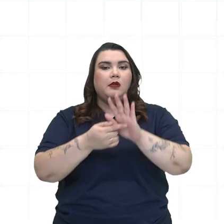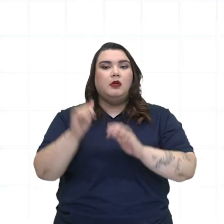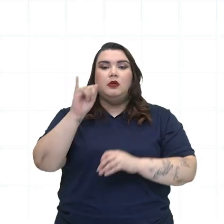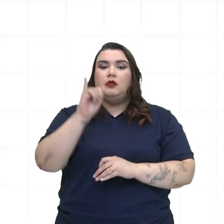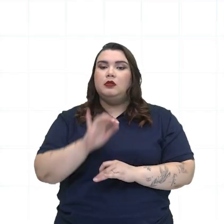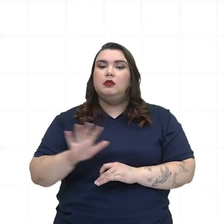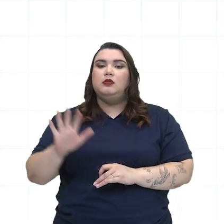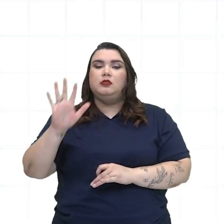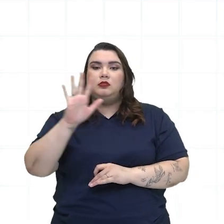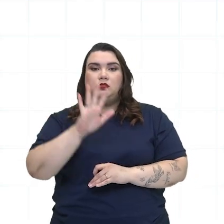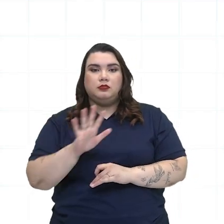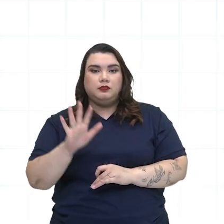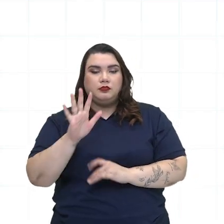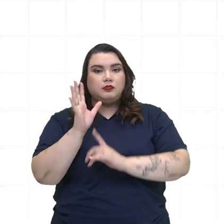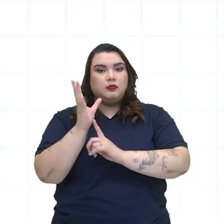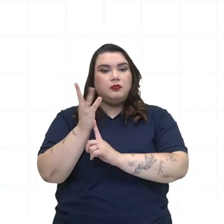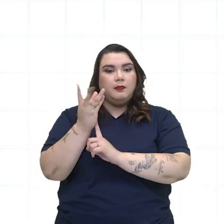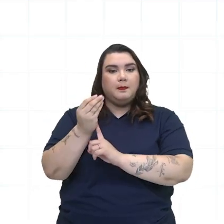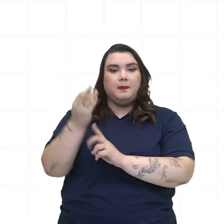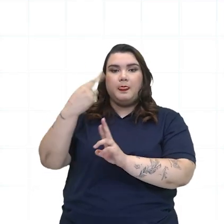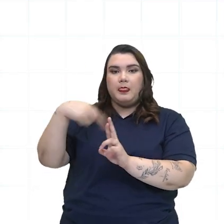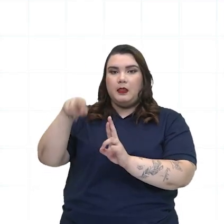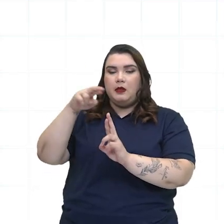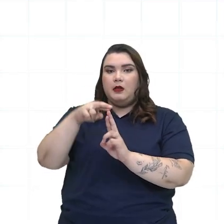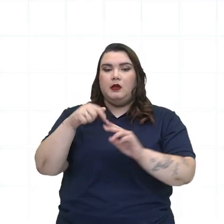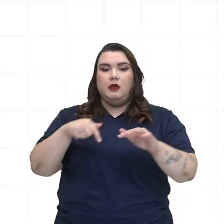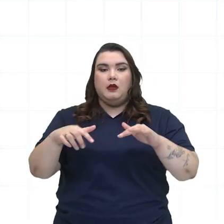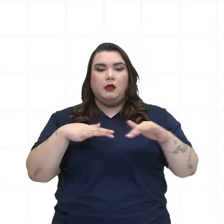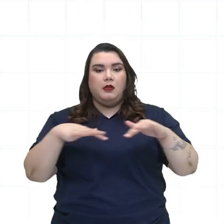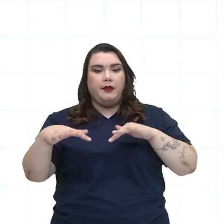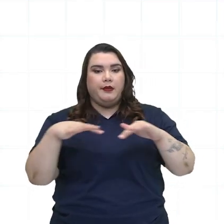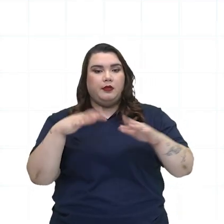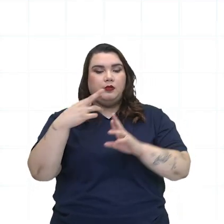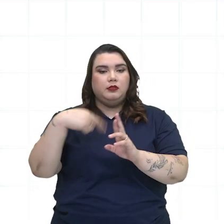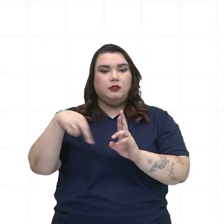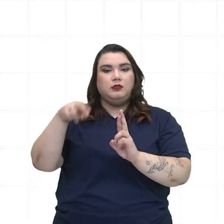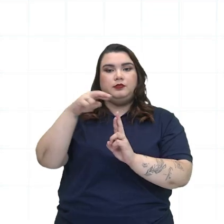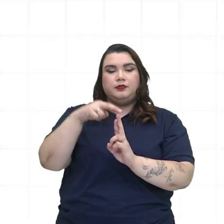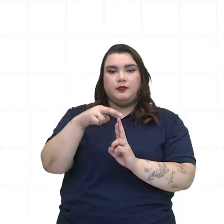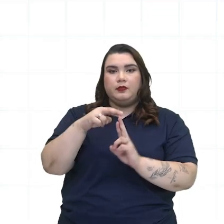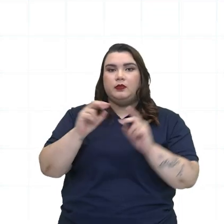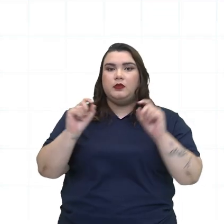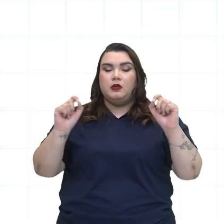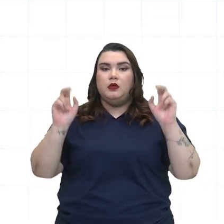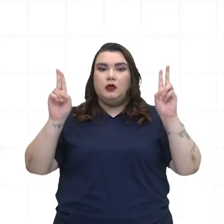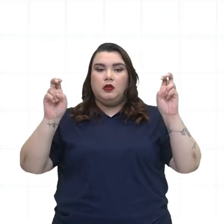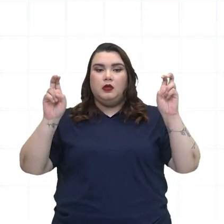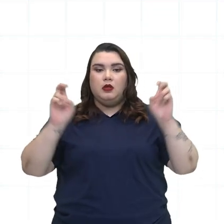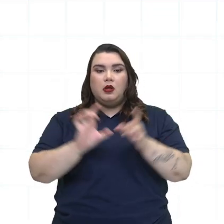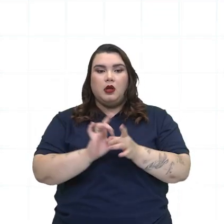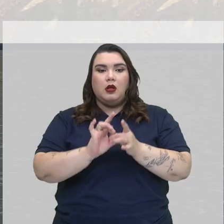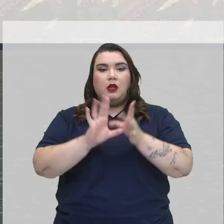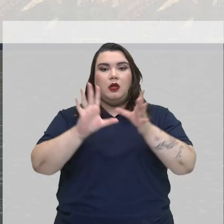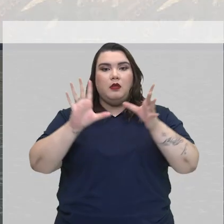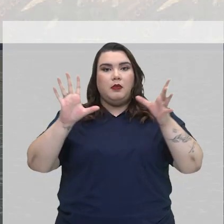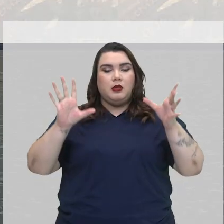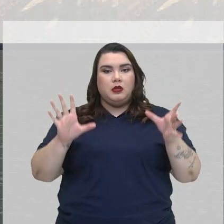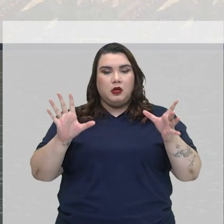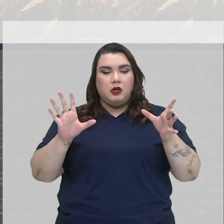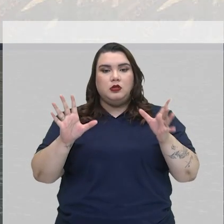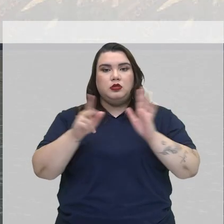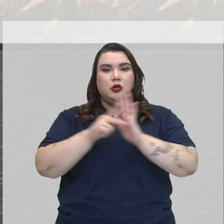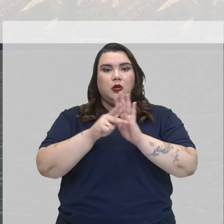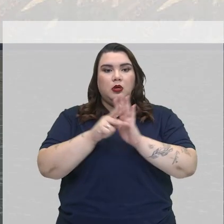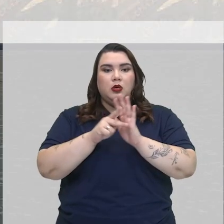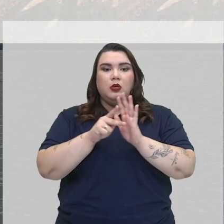desse movimento, que é a obra A Liberdade a Guiar o Povo, algumas traduções falam A Liberdade Guiando o Povo,